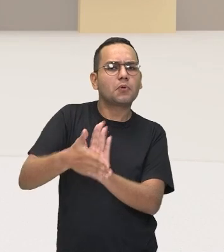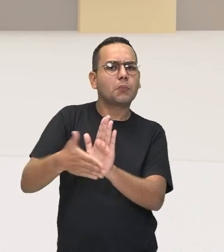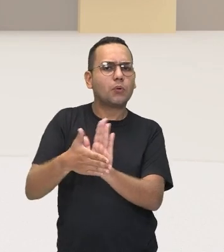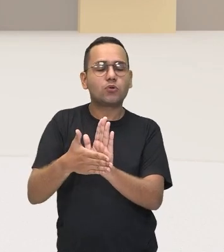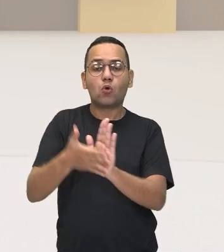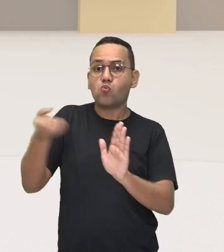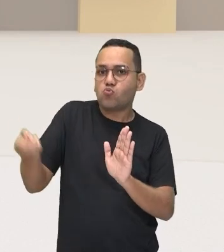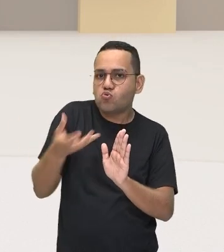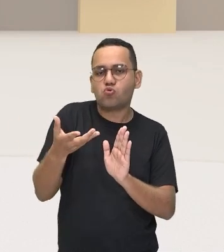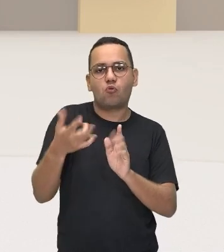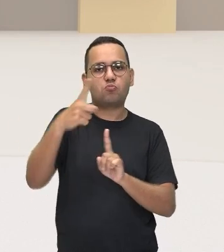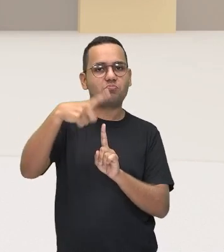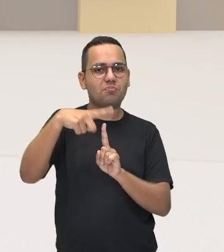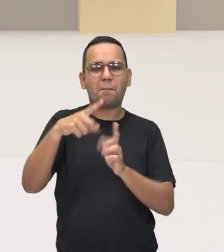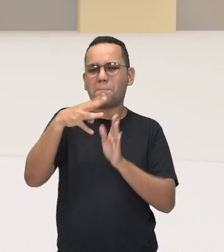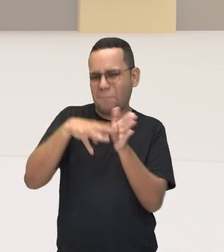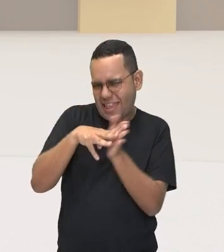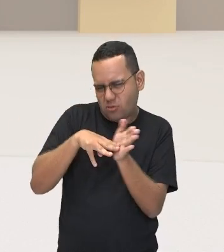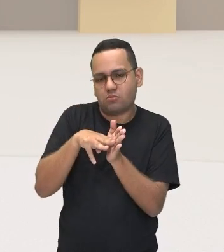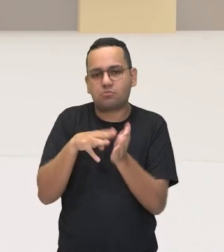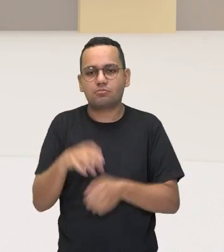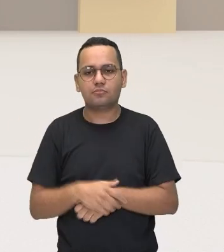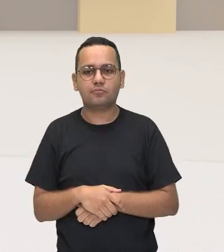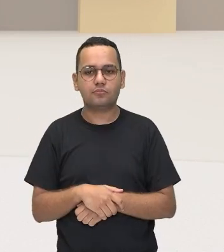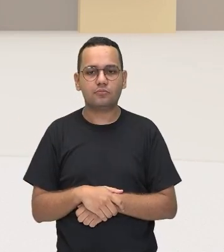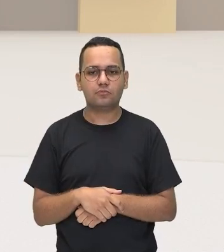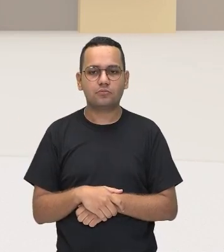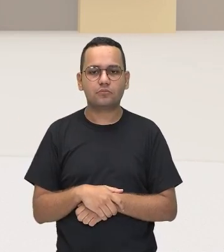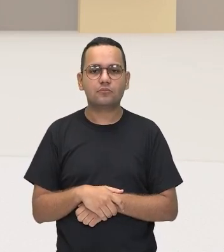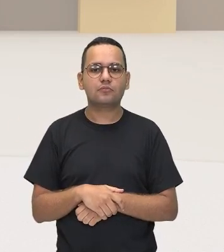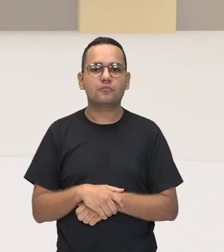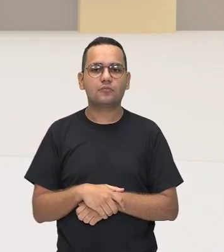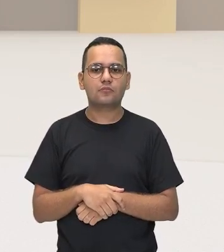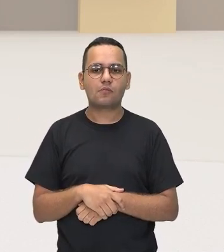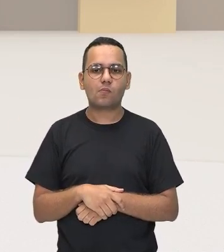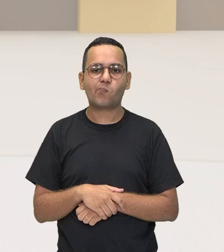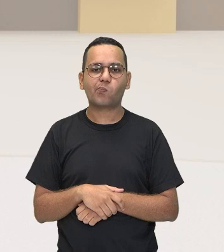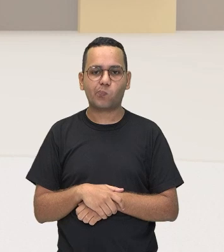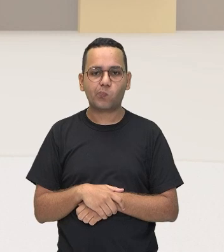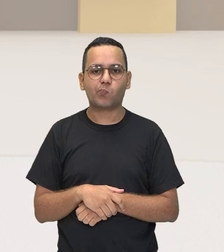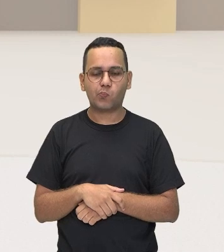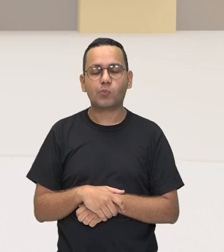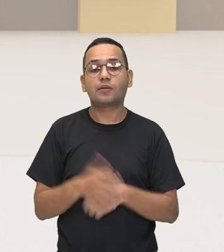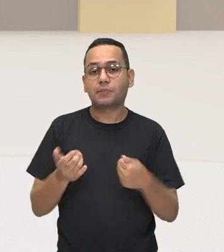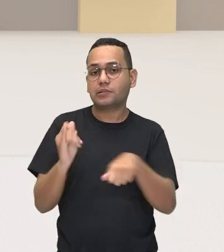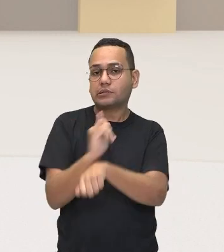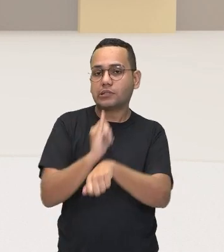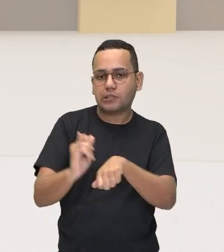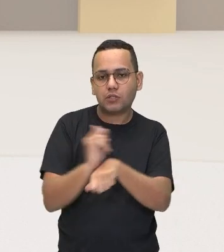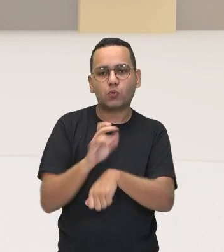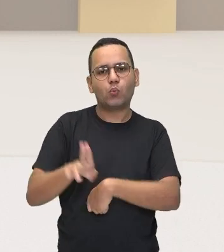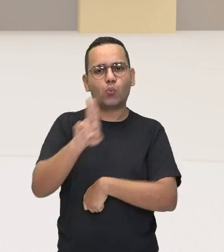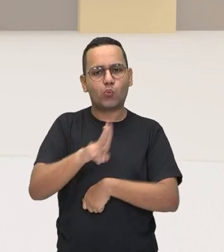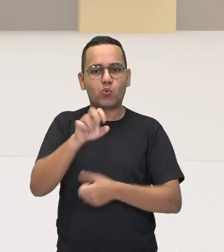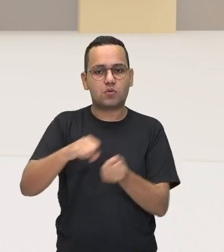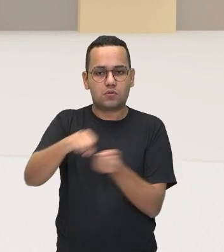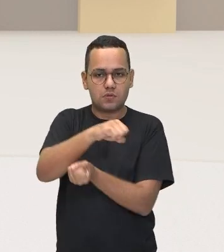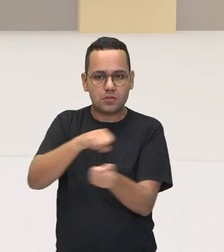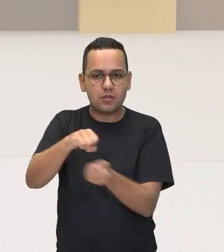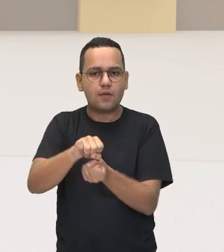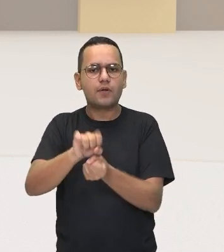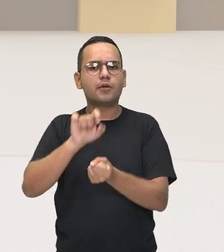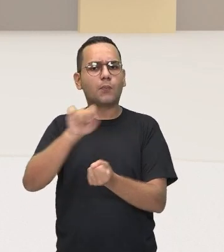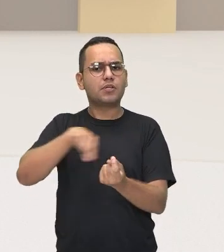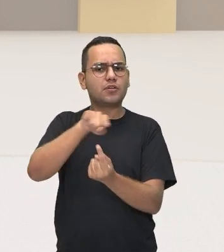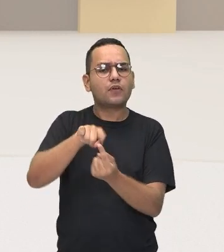de produção baseado na oferta de soluções sustentáveis, com o objetivo de criar relações mais harmônicas entre